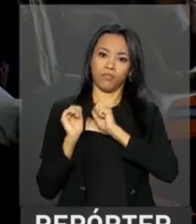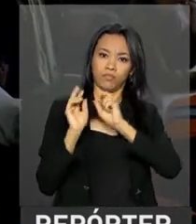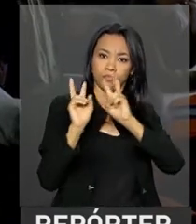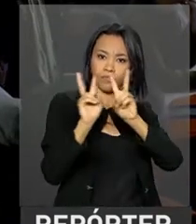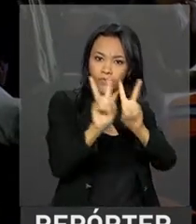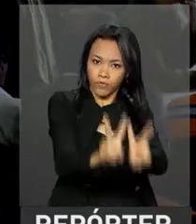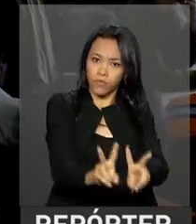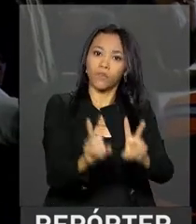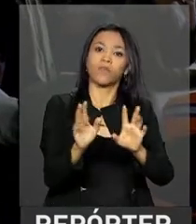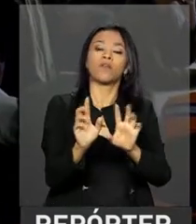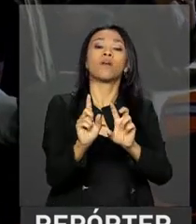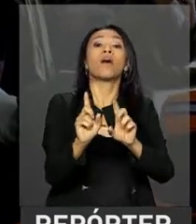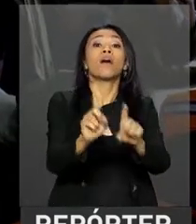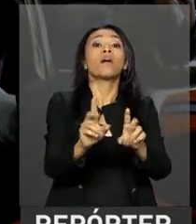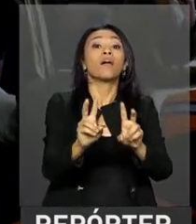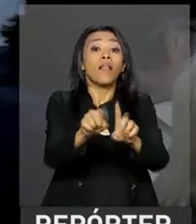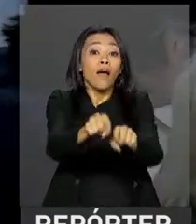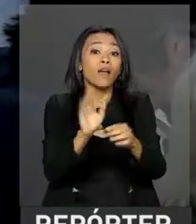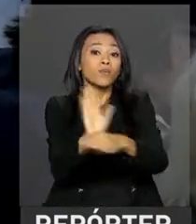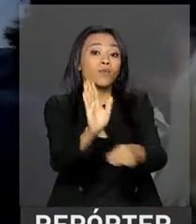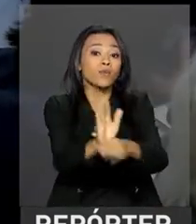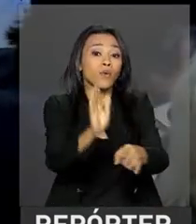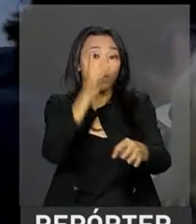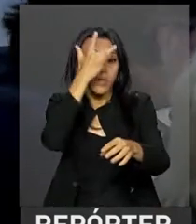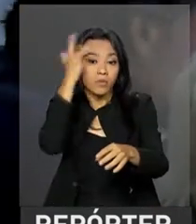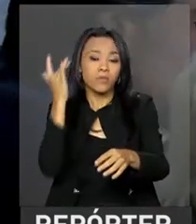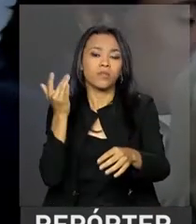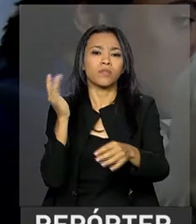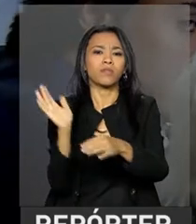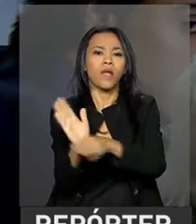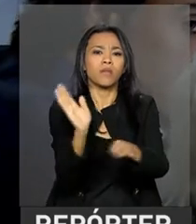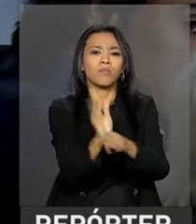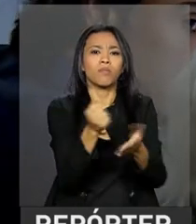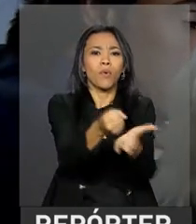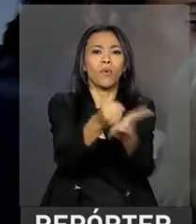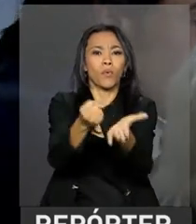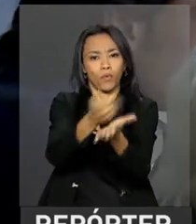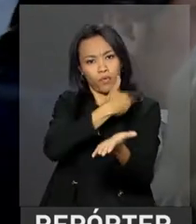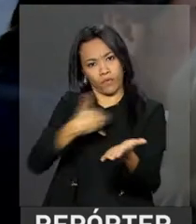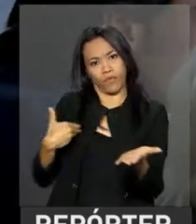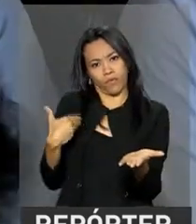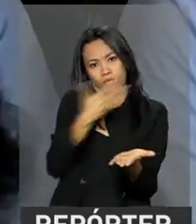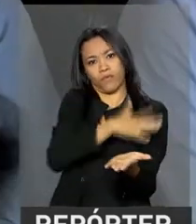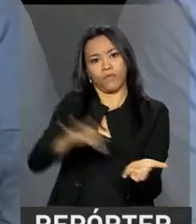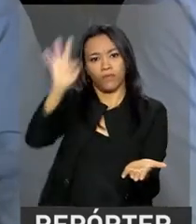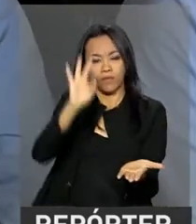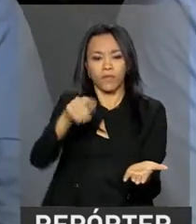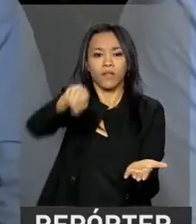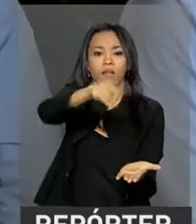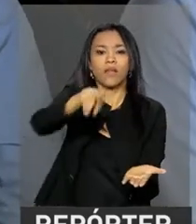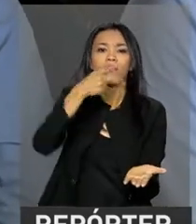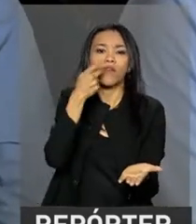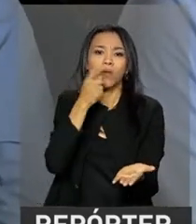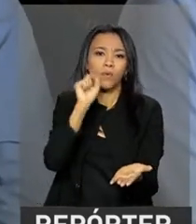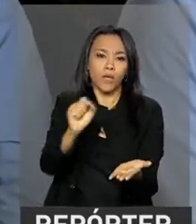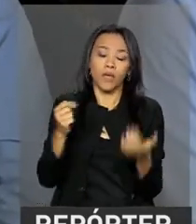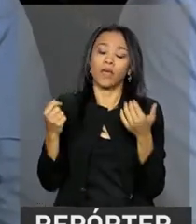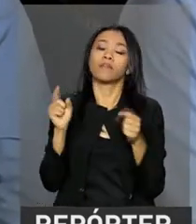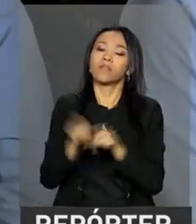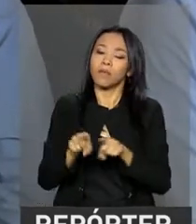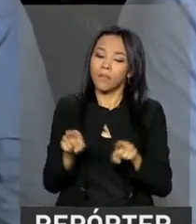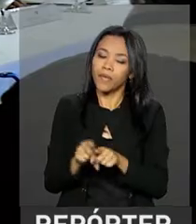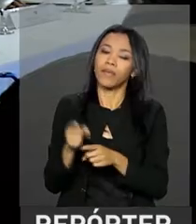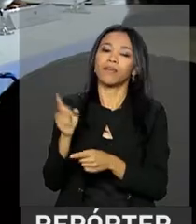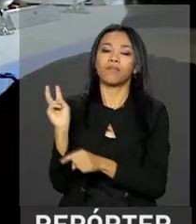solidariedade aos moradores e anunciou apoio federal michel temer sinalizou a abertura de linha de crédito